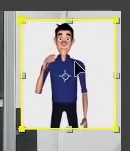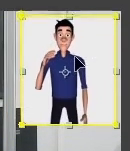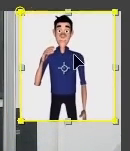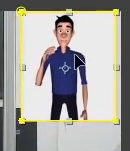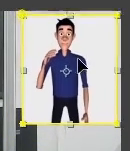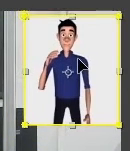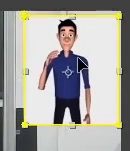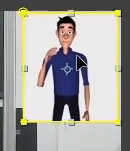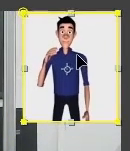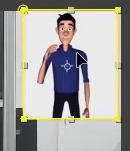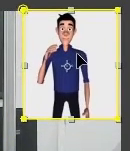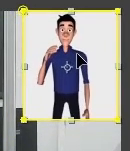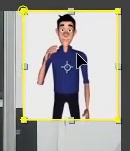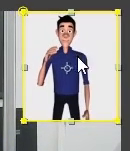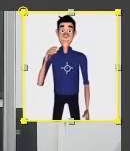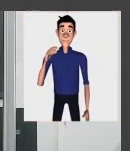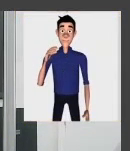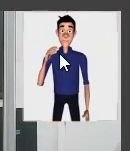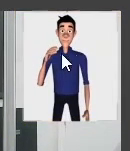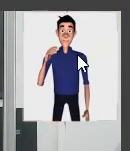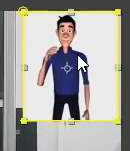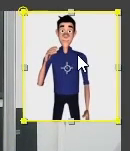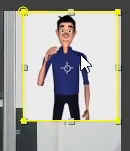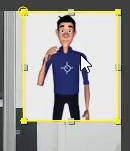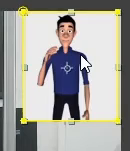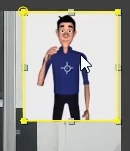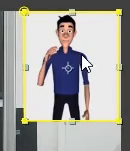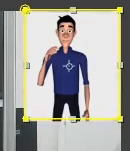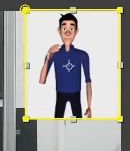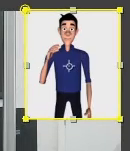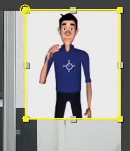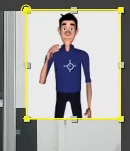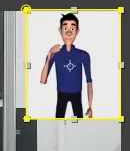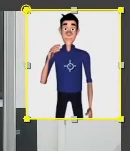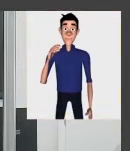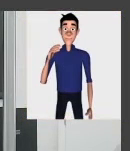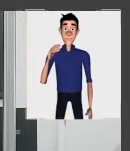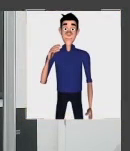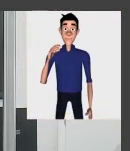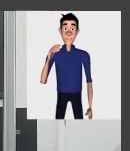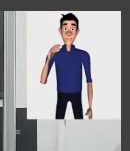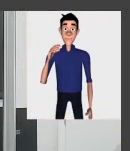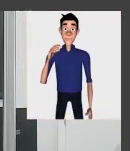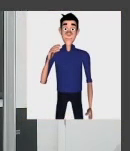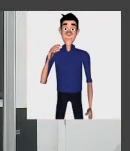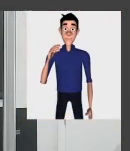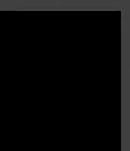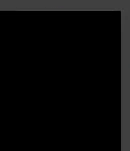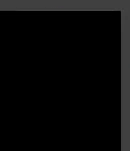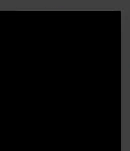deixa ele aqui em cima, tem um negócio aqui embaixo. Bom, beleza.